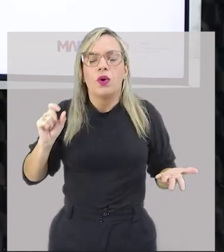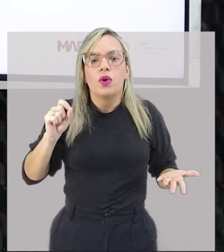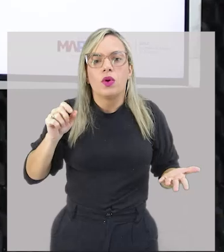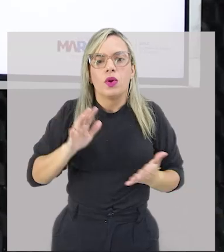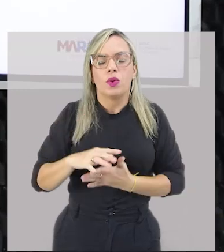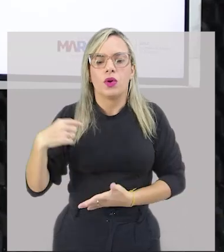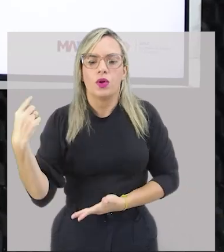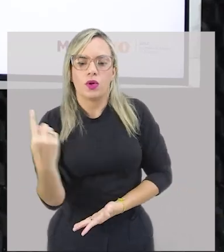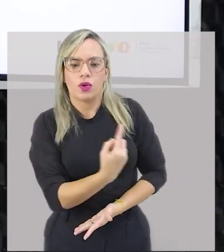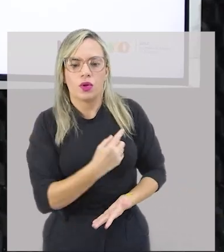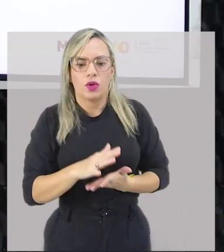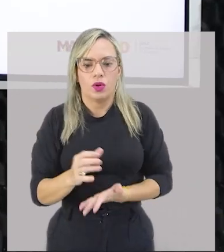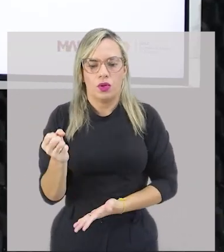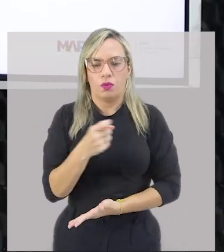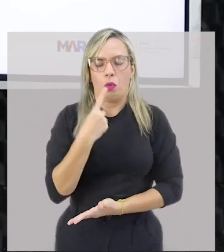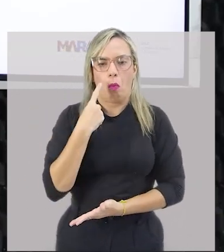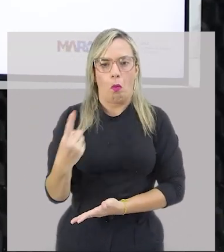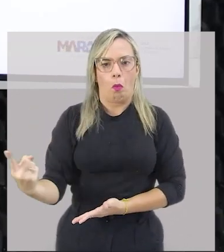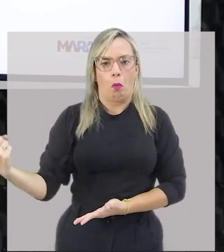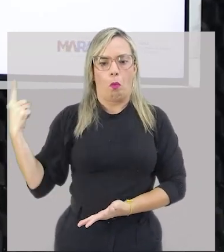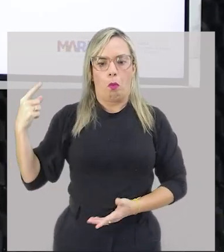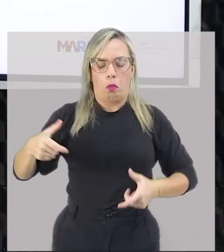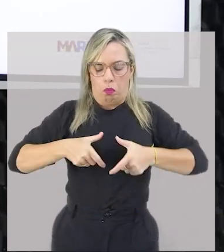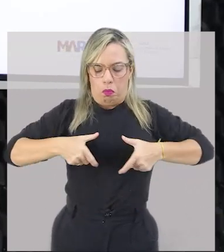o nosso novo projeto? Olha aqui, ó,